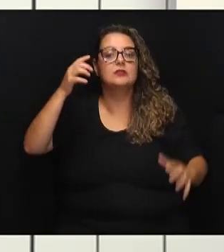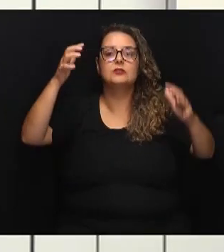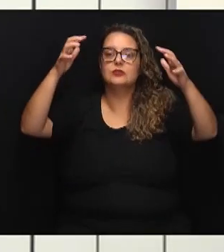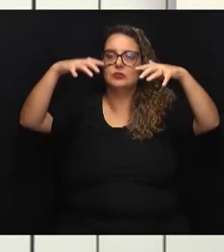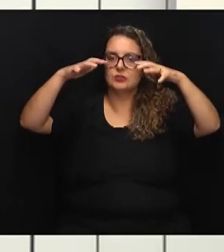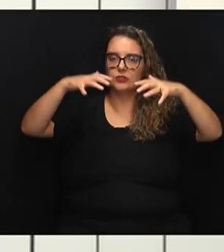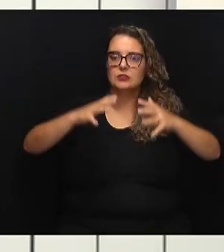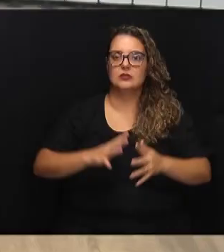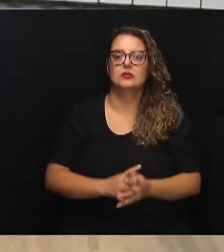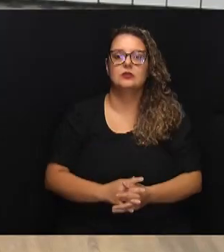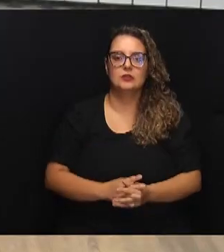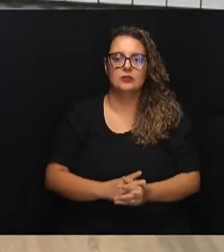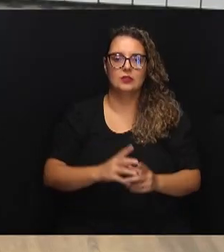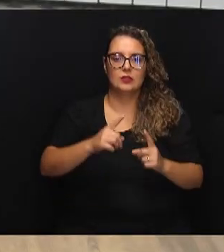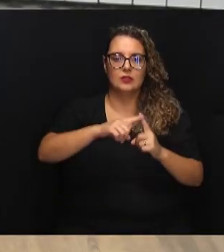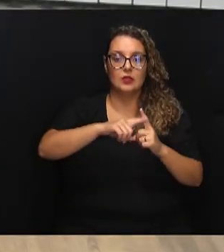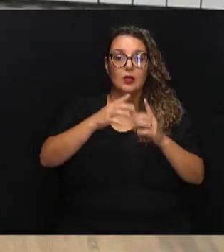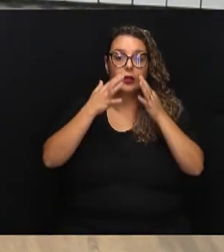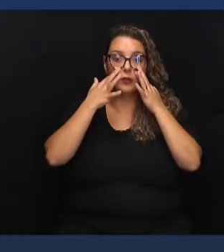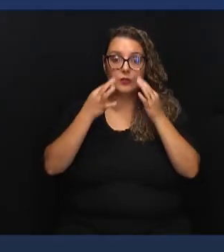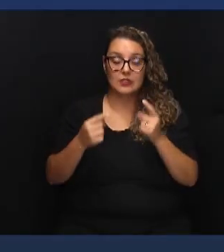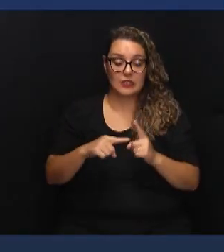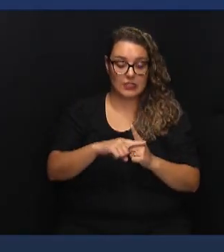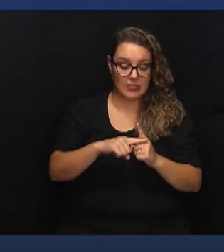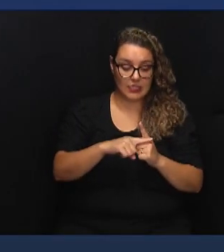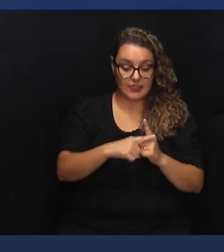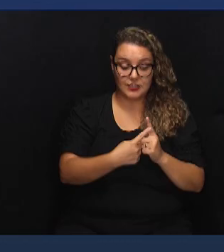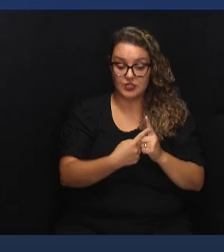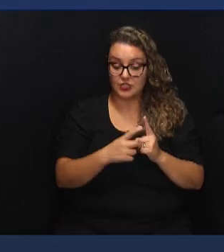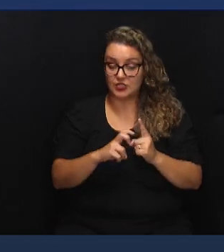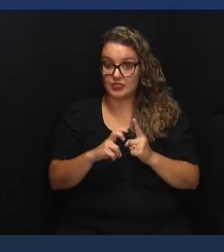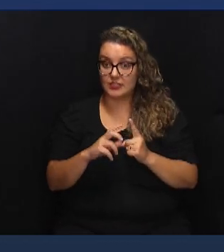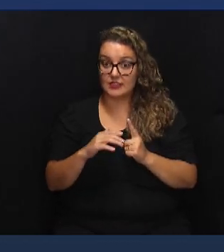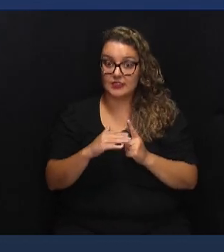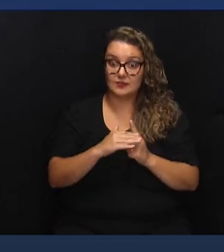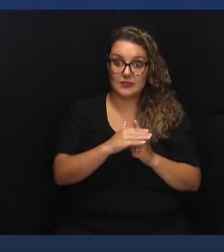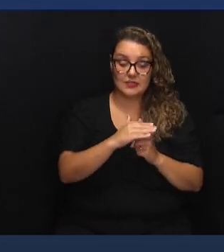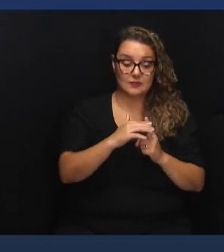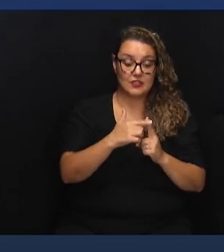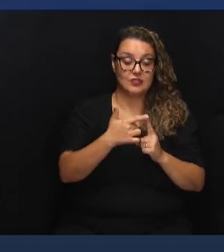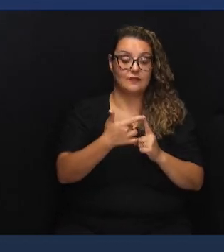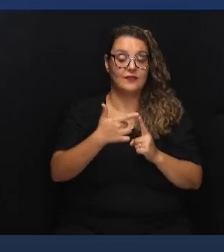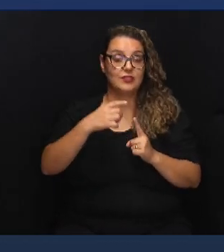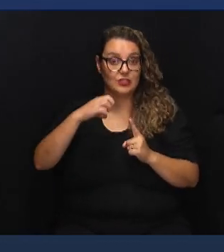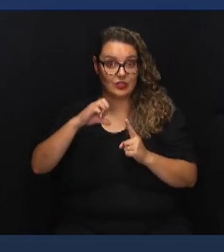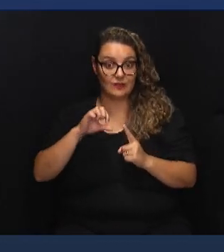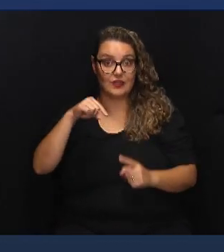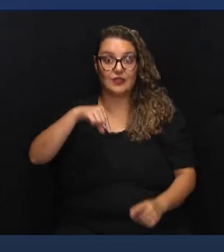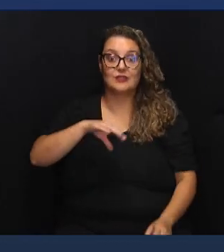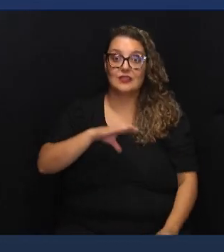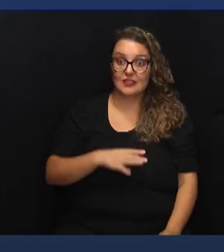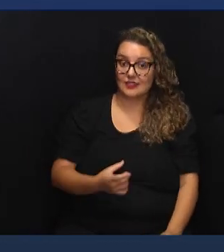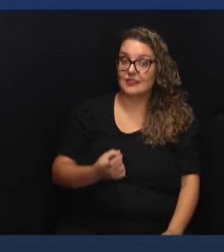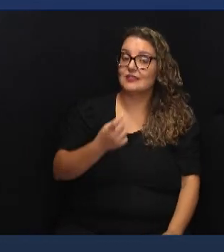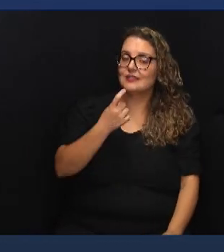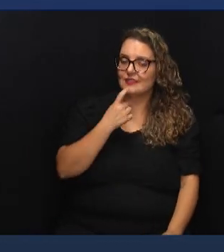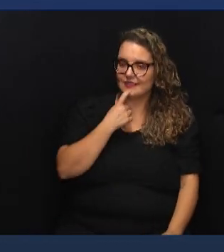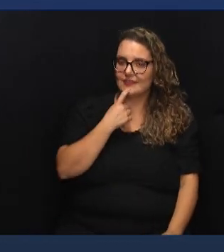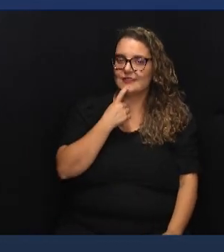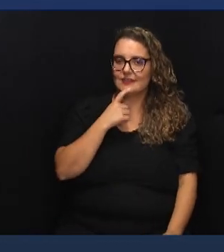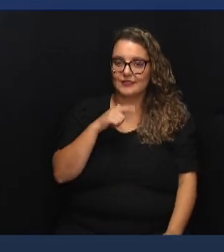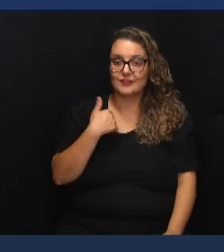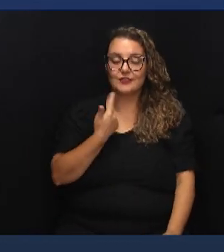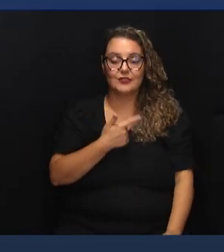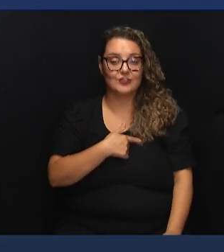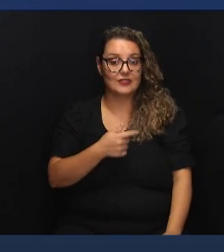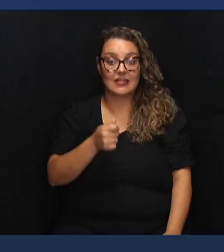chuva. A temperatura, preste atenção, fica entre a mínima de 15 e a máxima de 29 graus, então a gente ainda